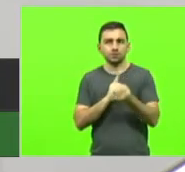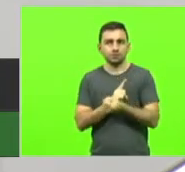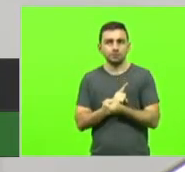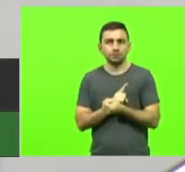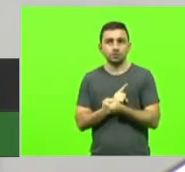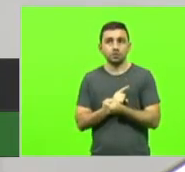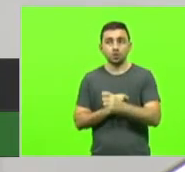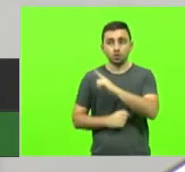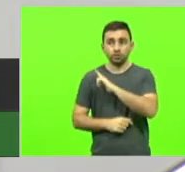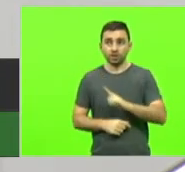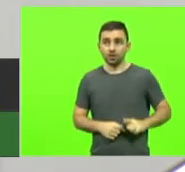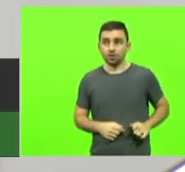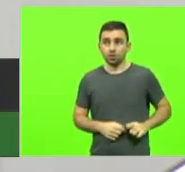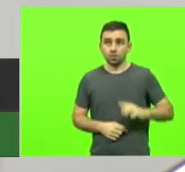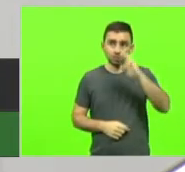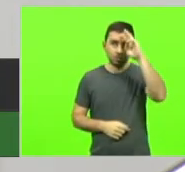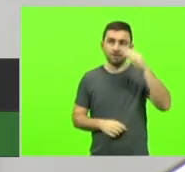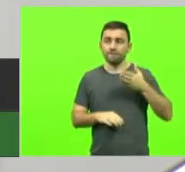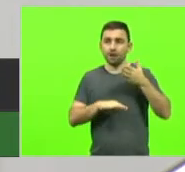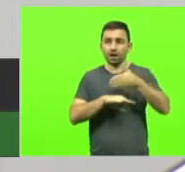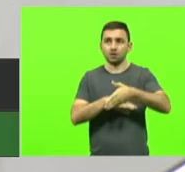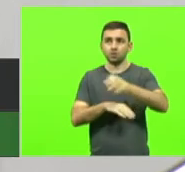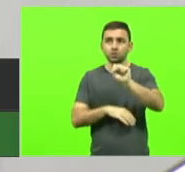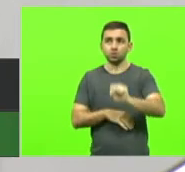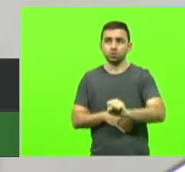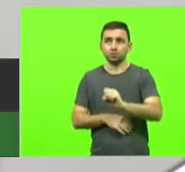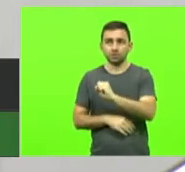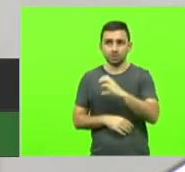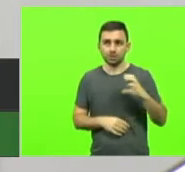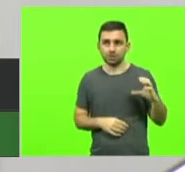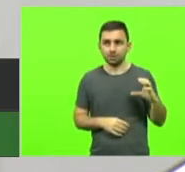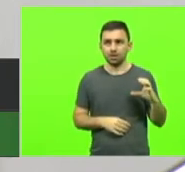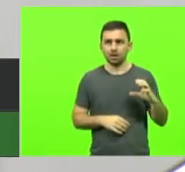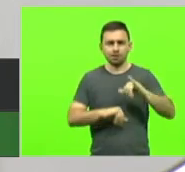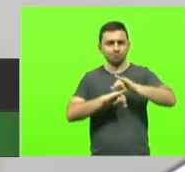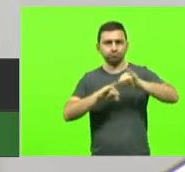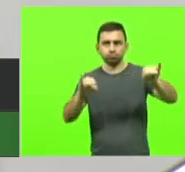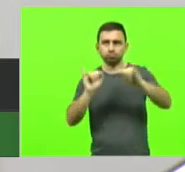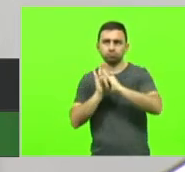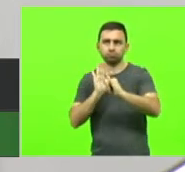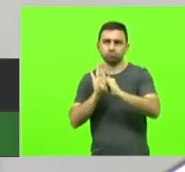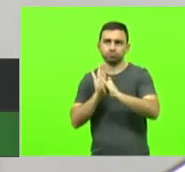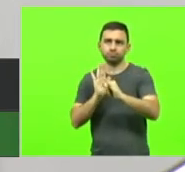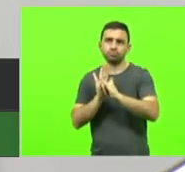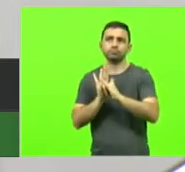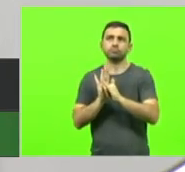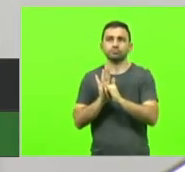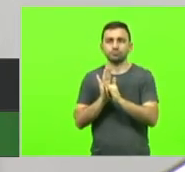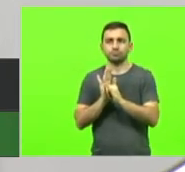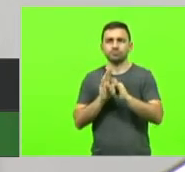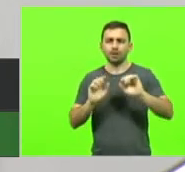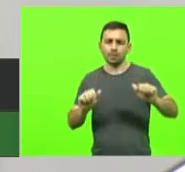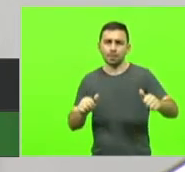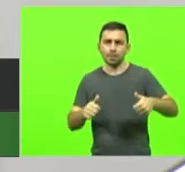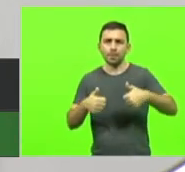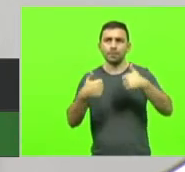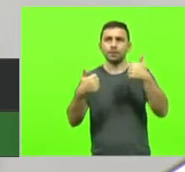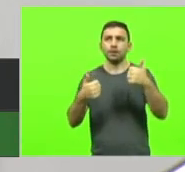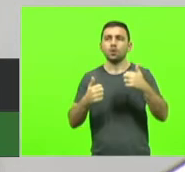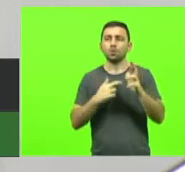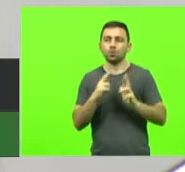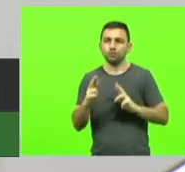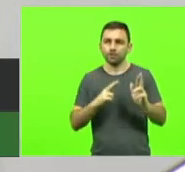governador está indo para o sul de Santa Catarina, lançando editais de recuperação de rodovias